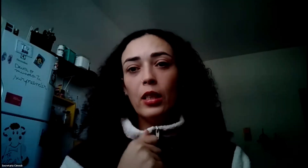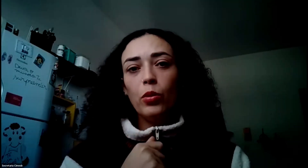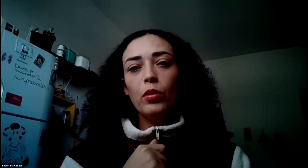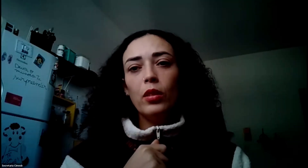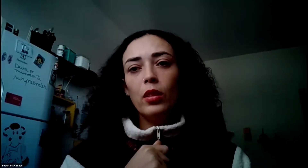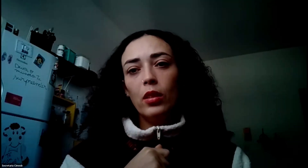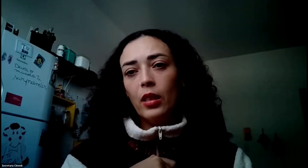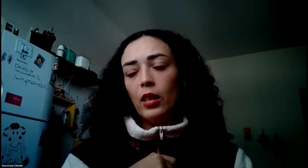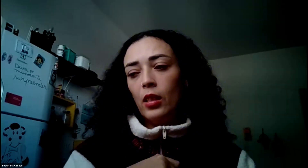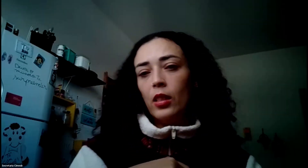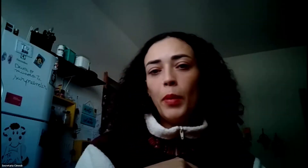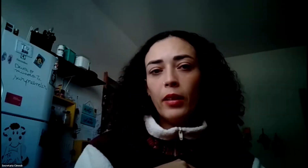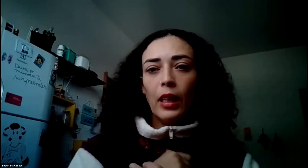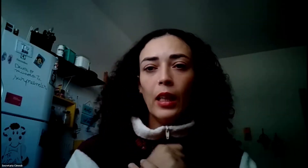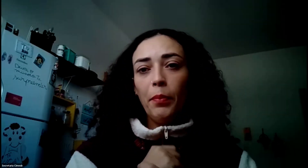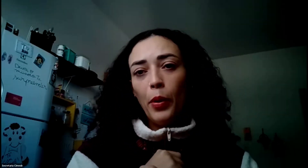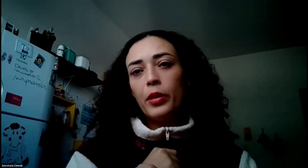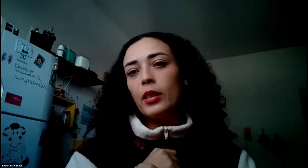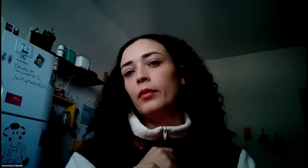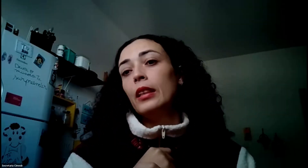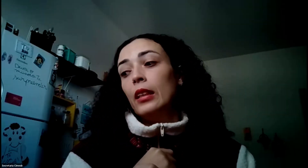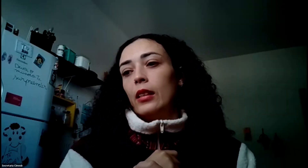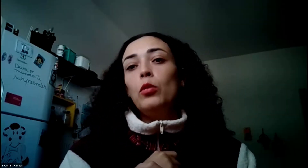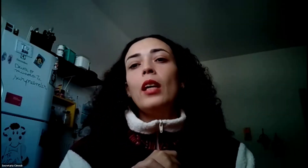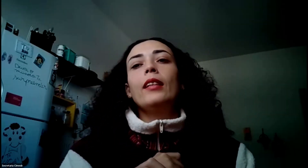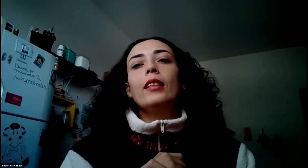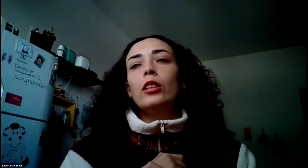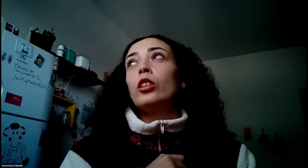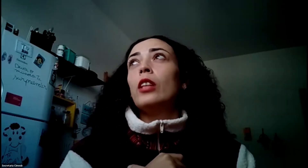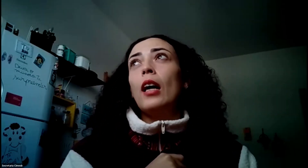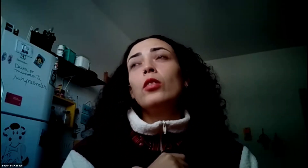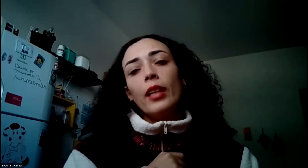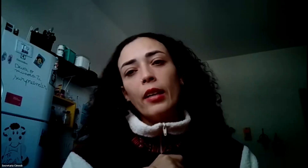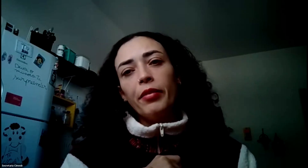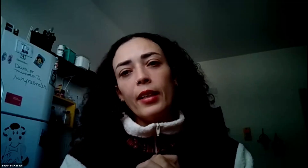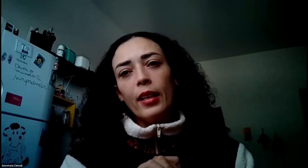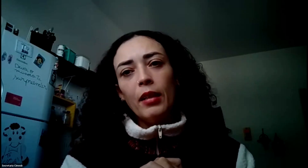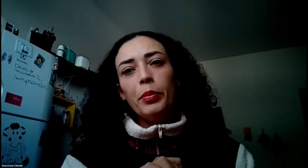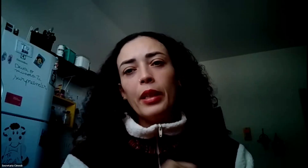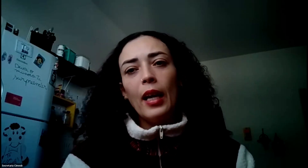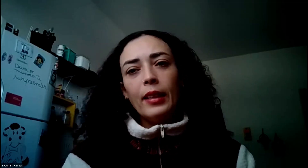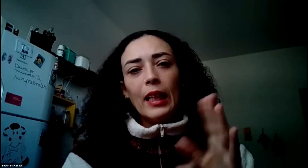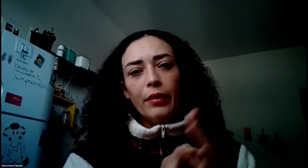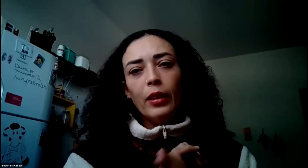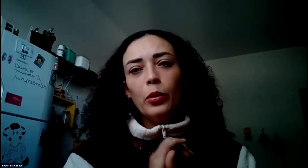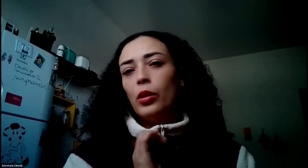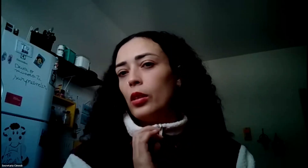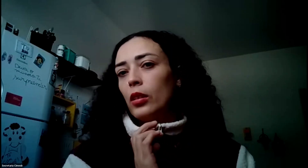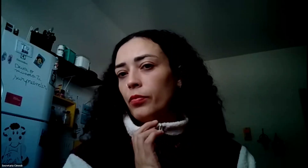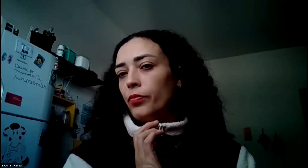chegou, aí eu desço e espero ela lá na porta. O cadeirante já consegue vir aqui porque aí